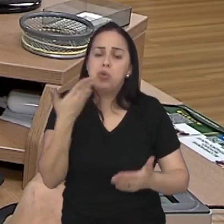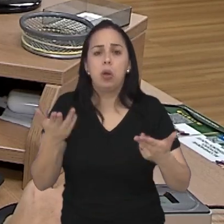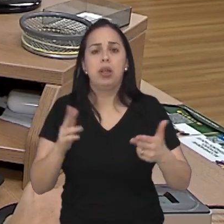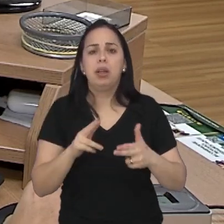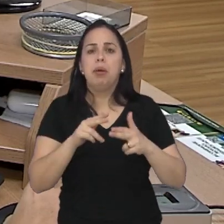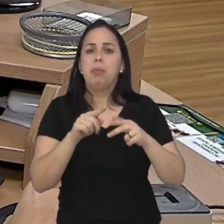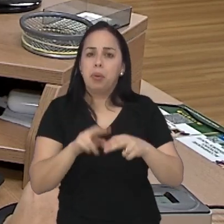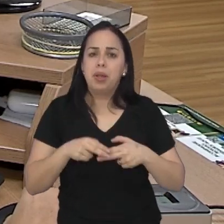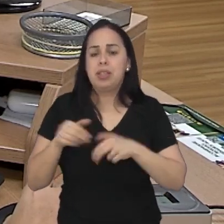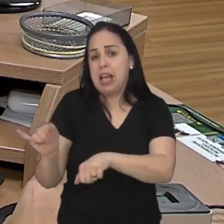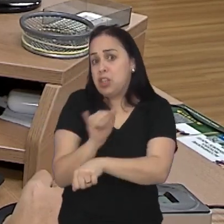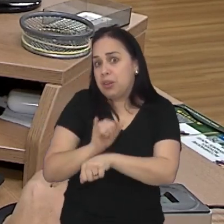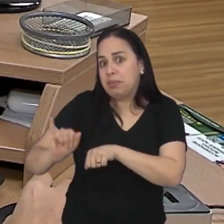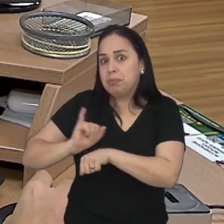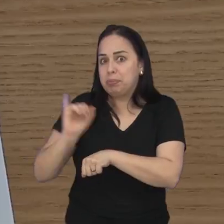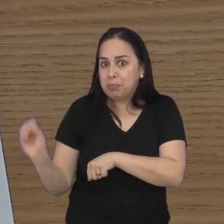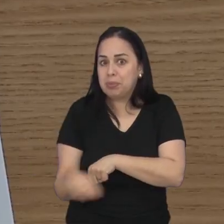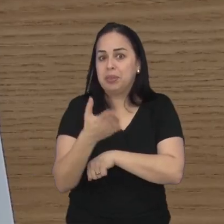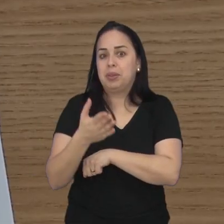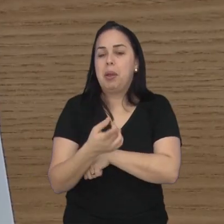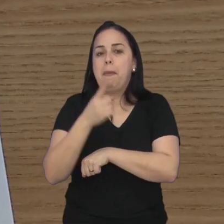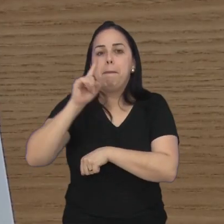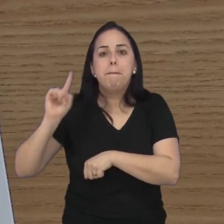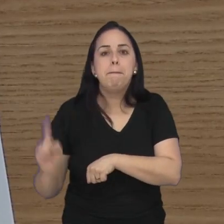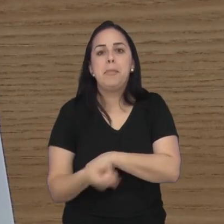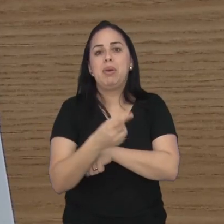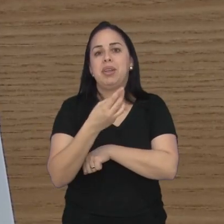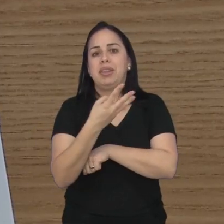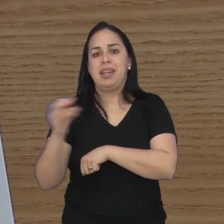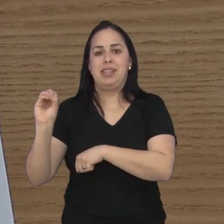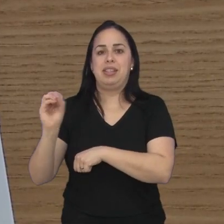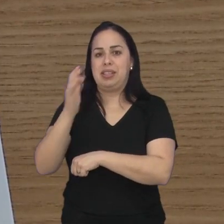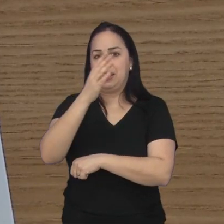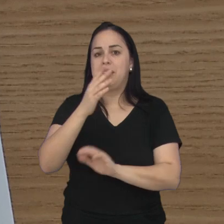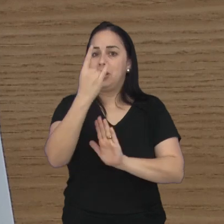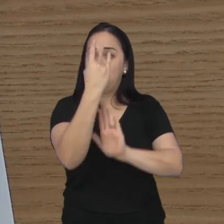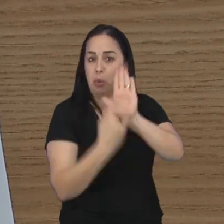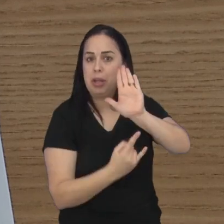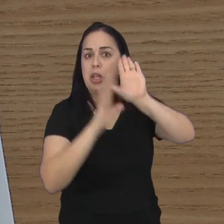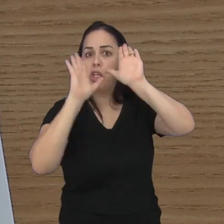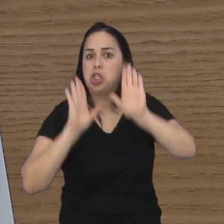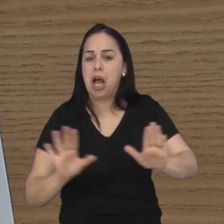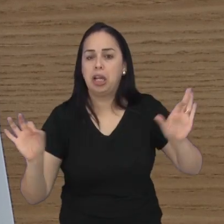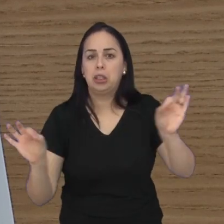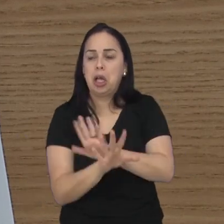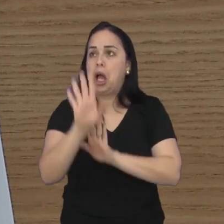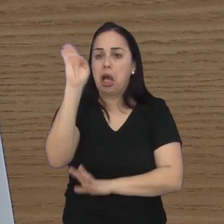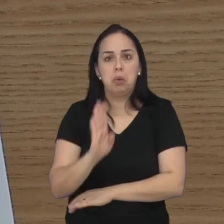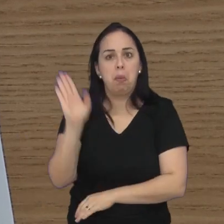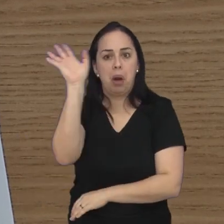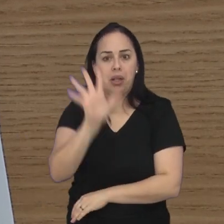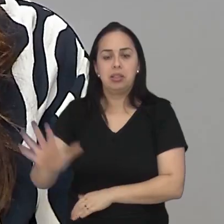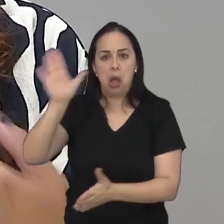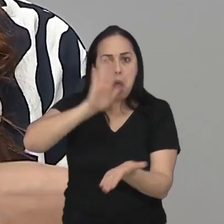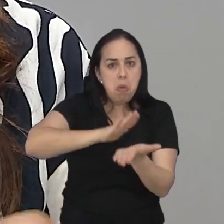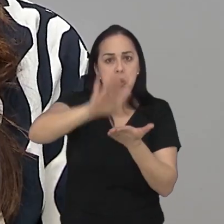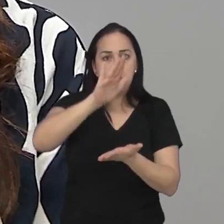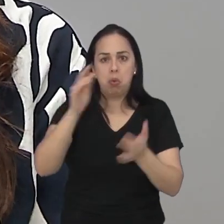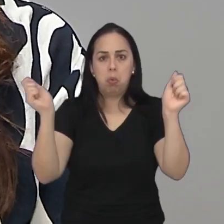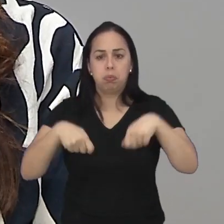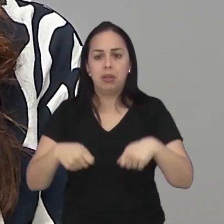novo recurso tem dado resultado. Já são mais de 1.300 documentos como esse emitidos em todo o Brasil. A gente